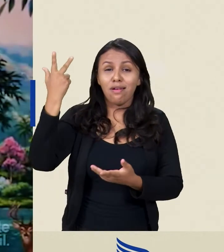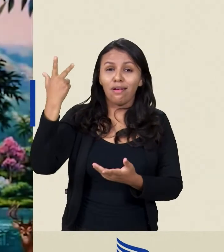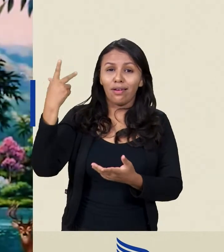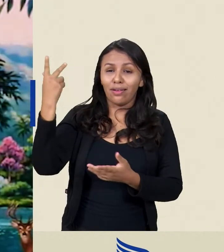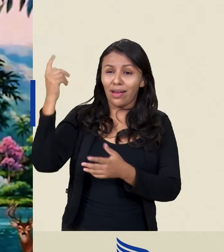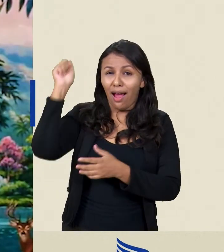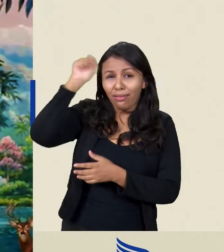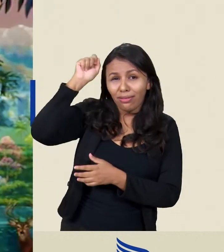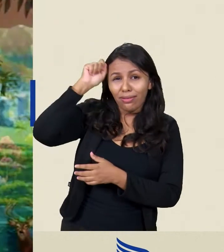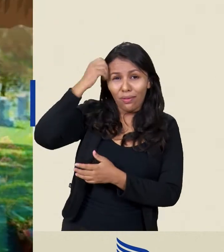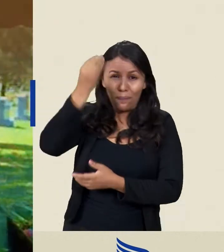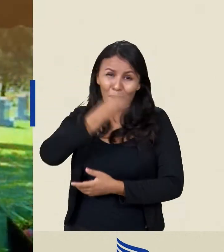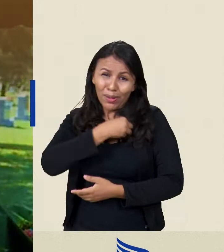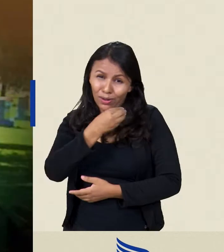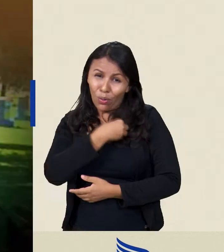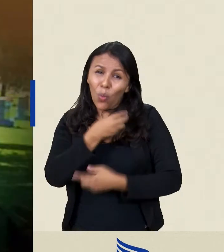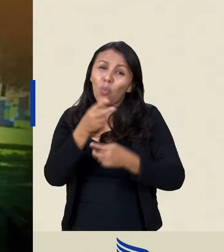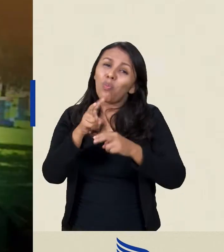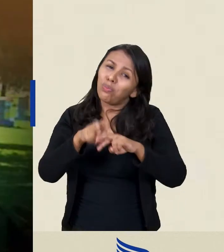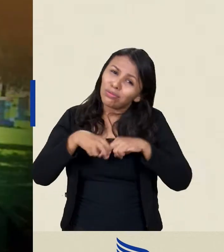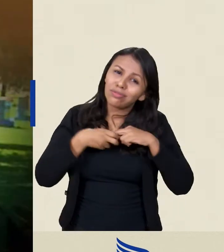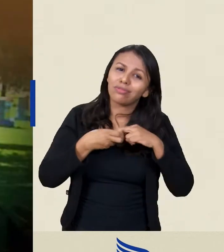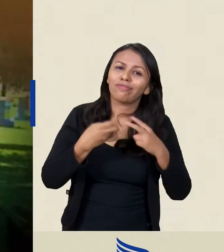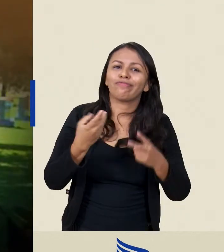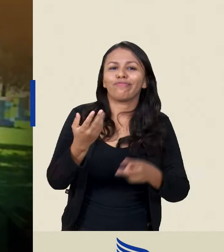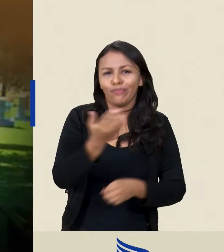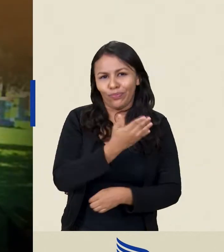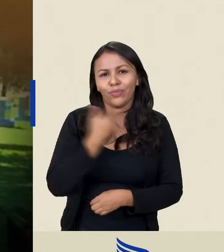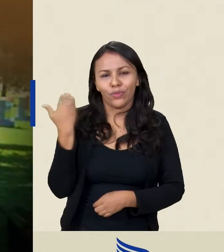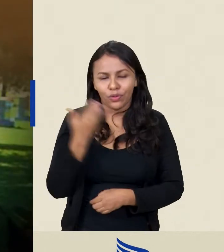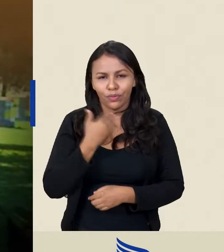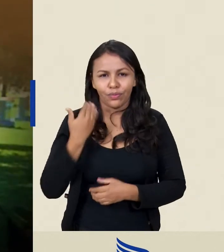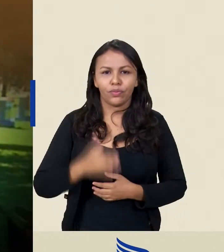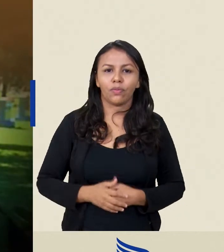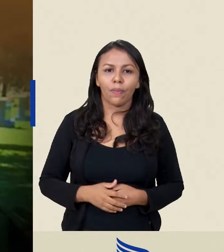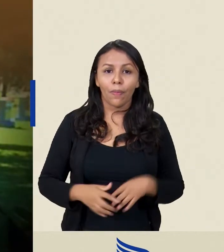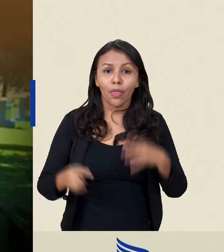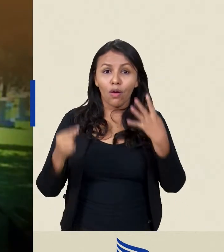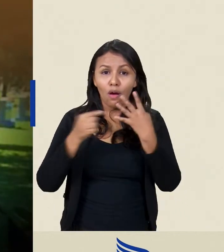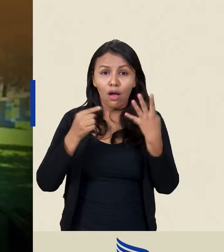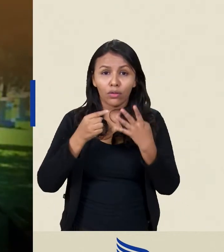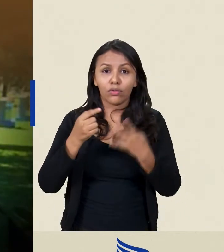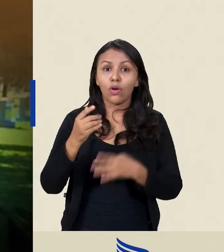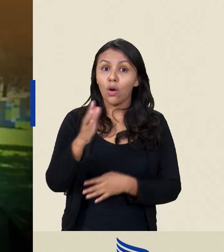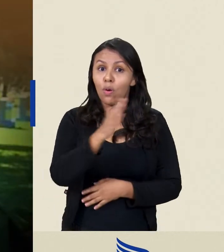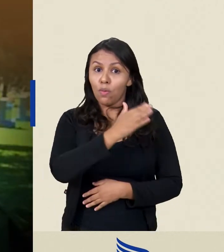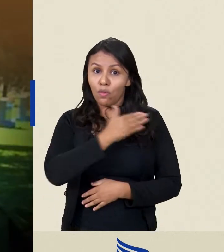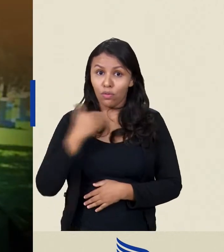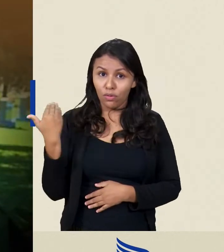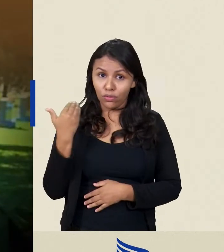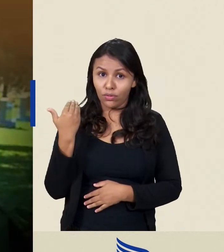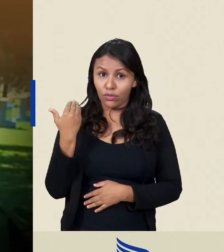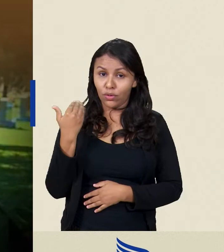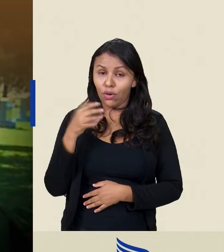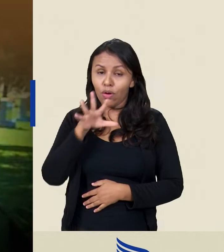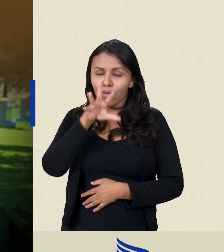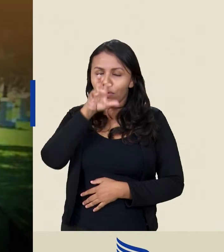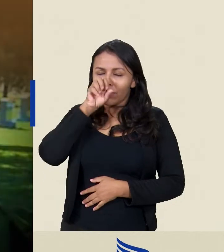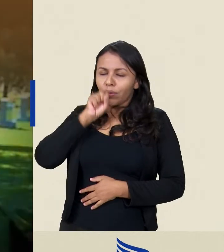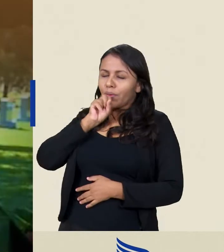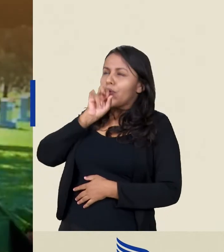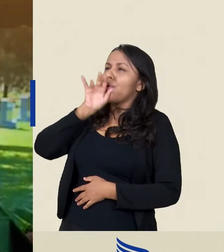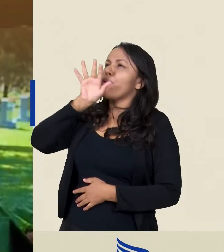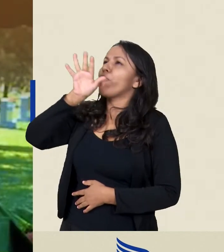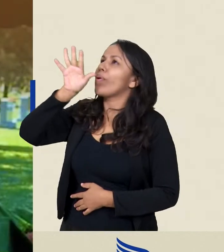mortal. Quarto, na morte o fôlego de vida volta para Deus e o pó volta